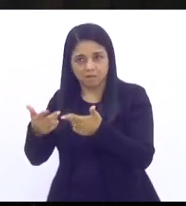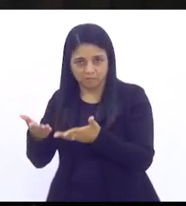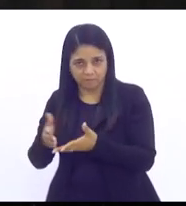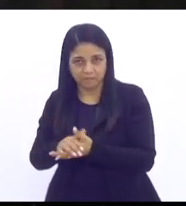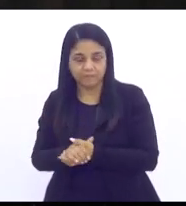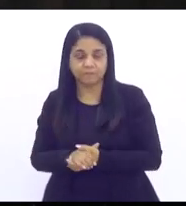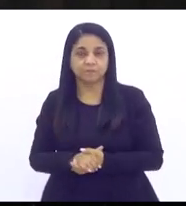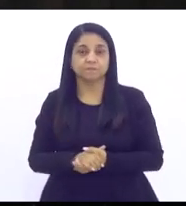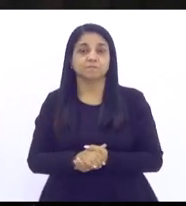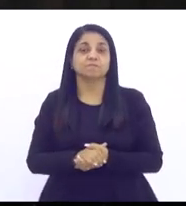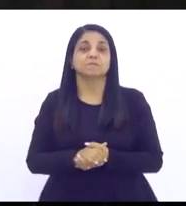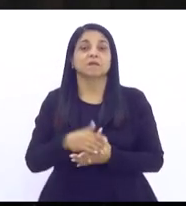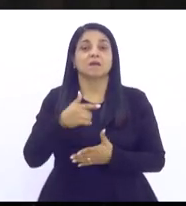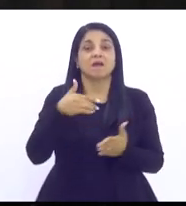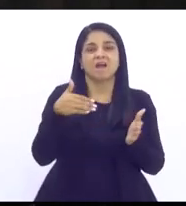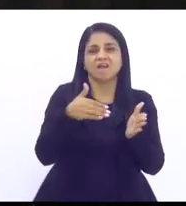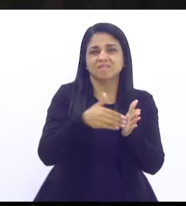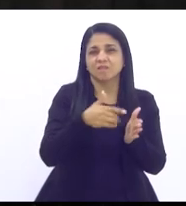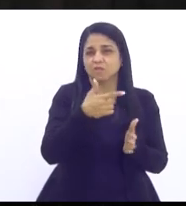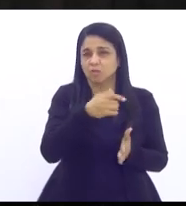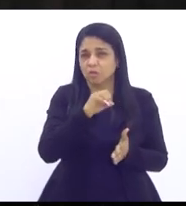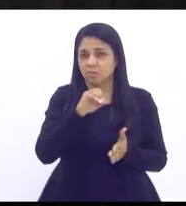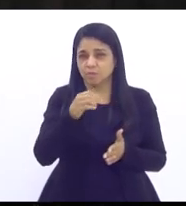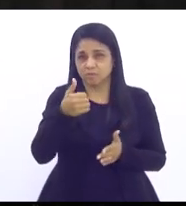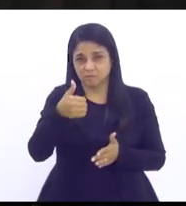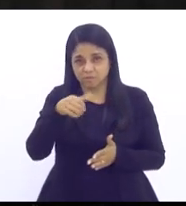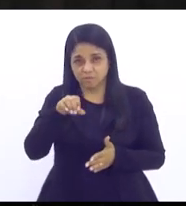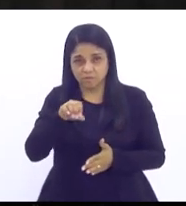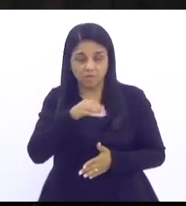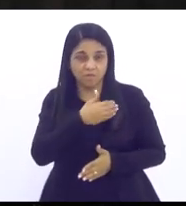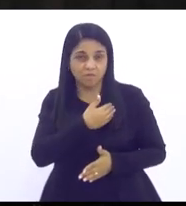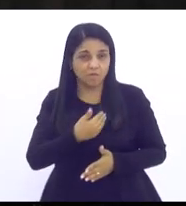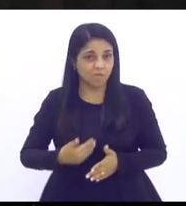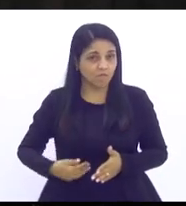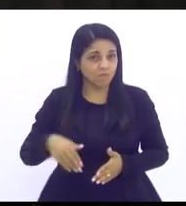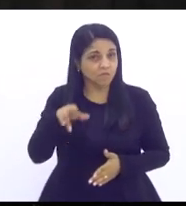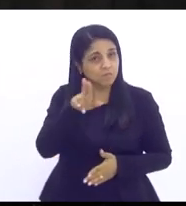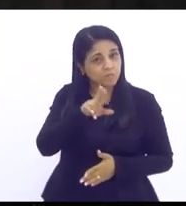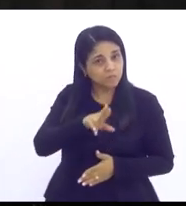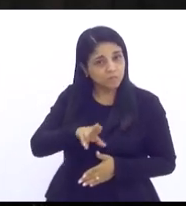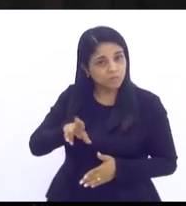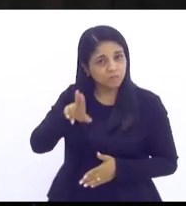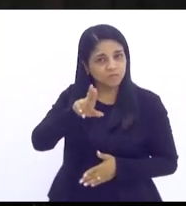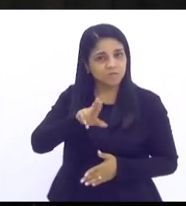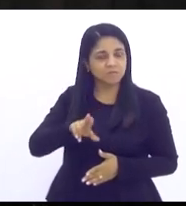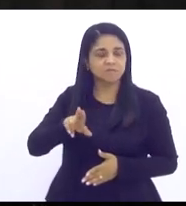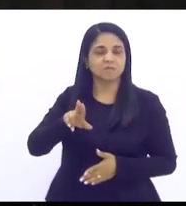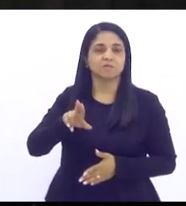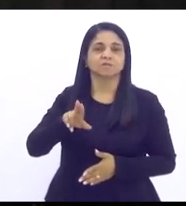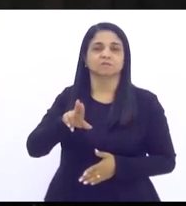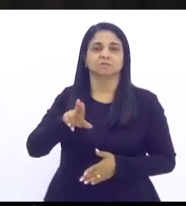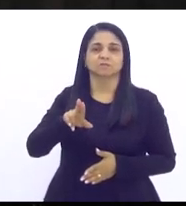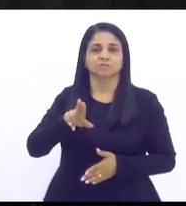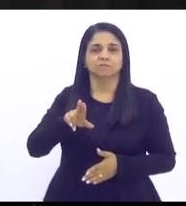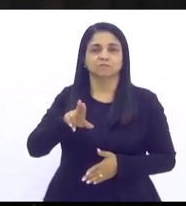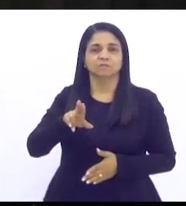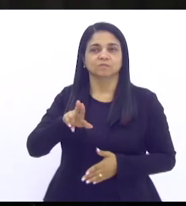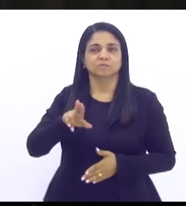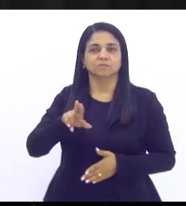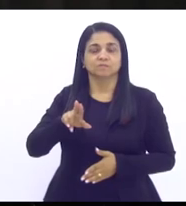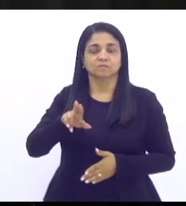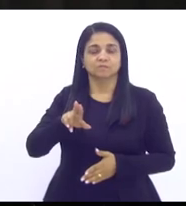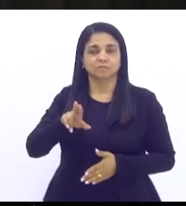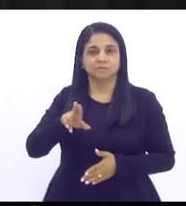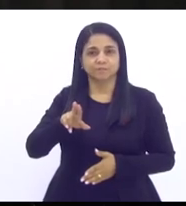Até 2019, o governo, utilizando, inclusive, uma prerrogativa que lhe